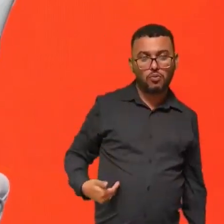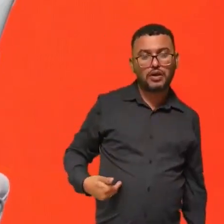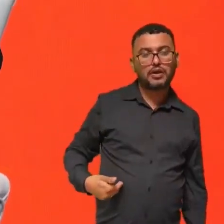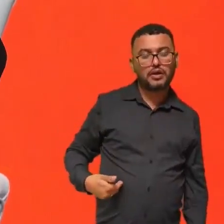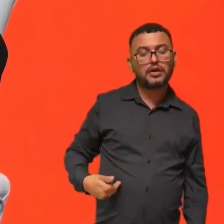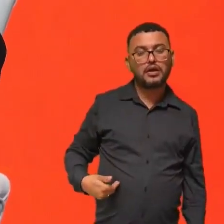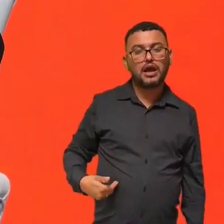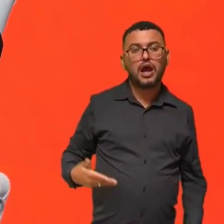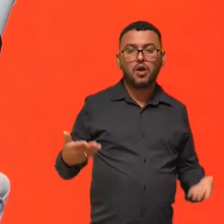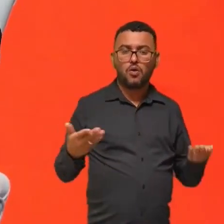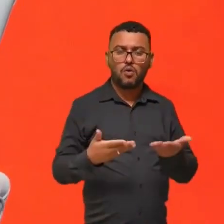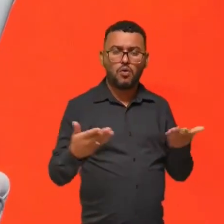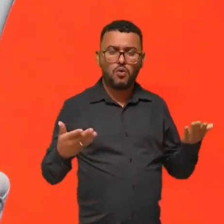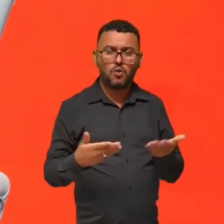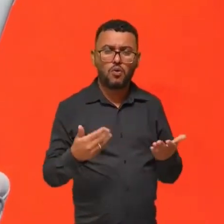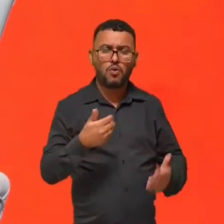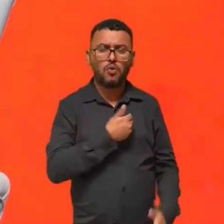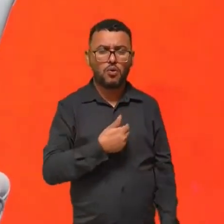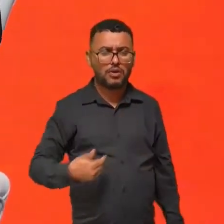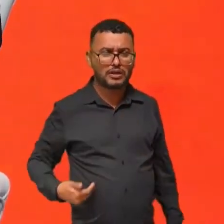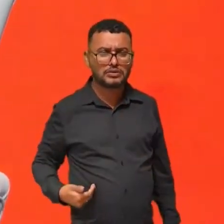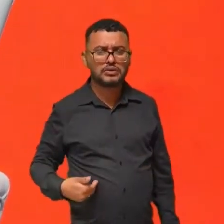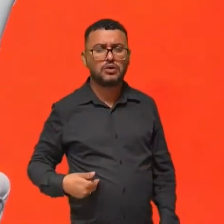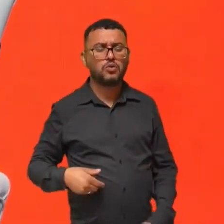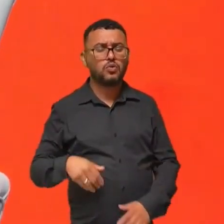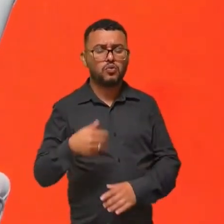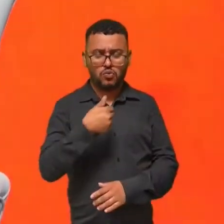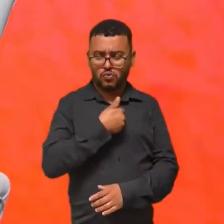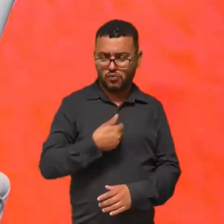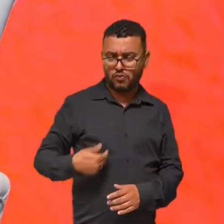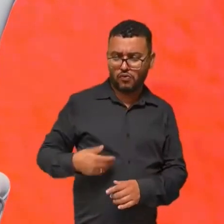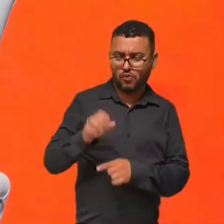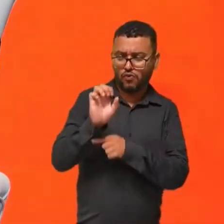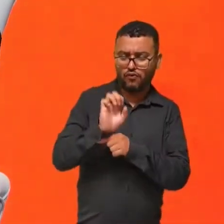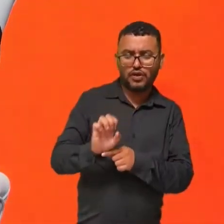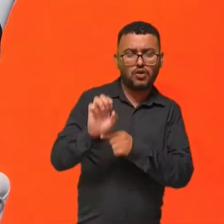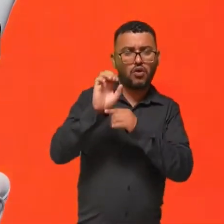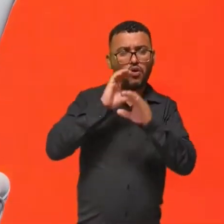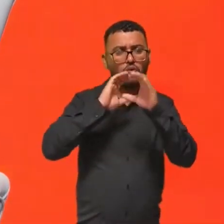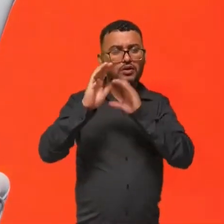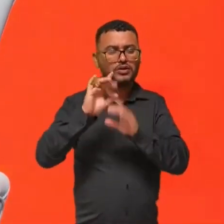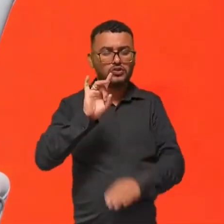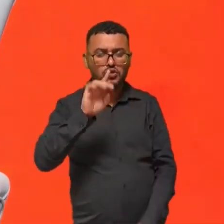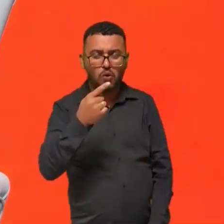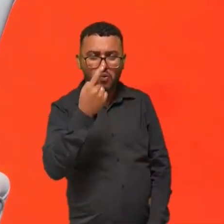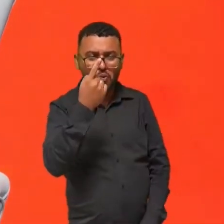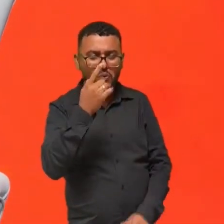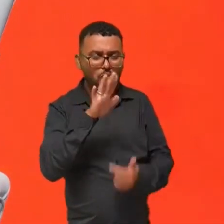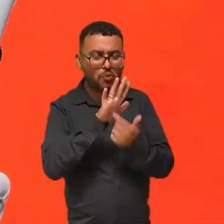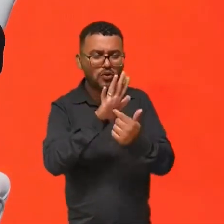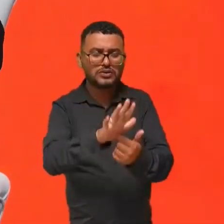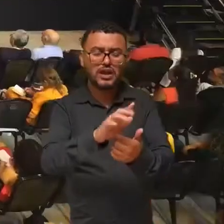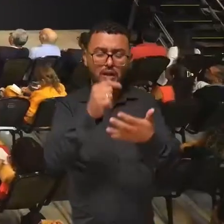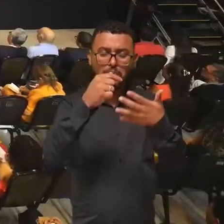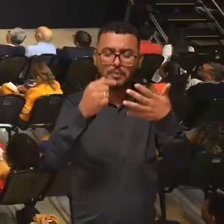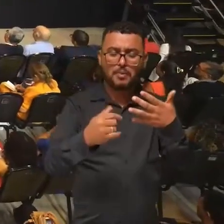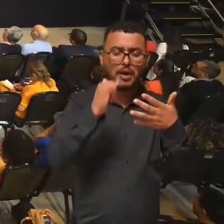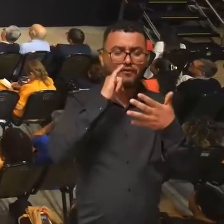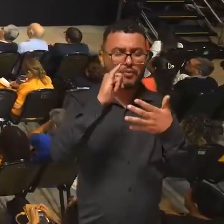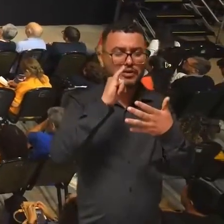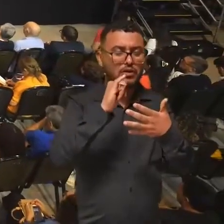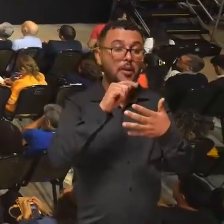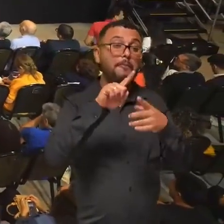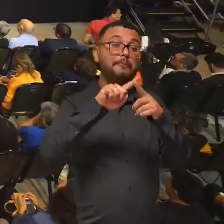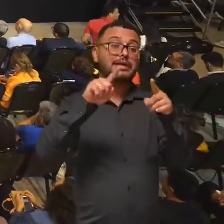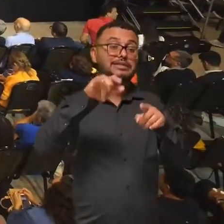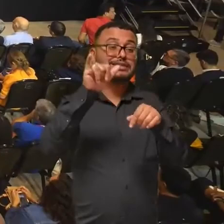do Estado, não é apenas um canal de prestação de contas, mas uma ferramenta essencial para